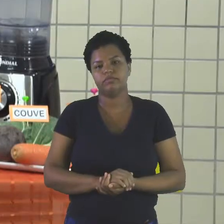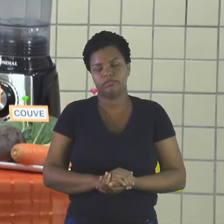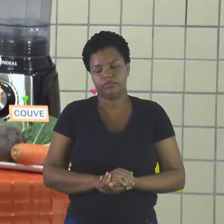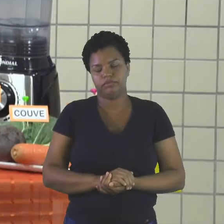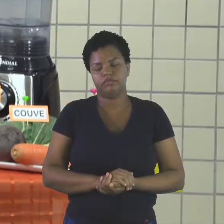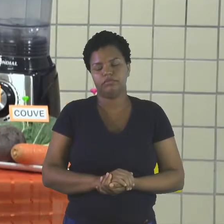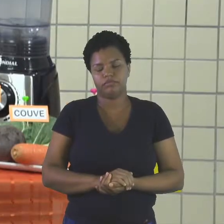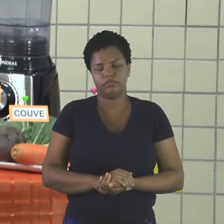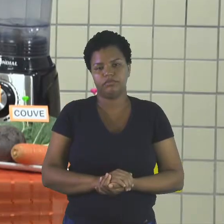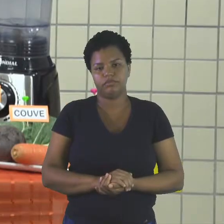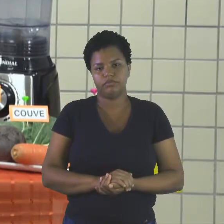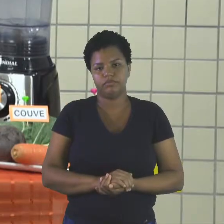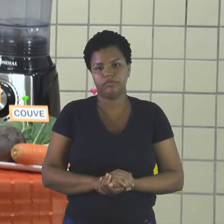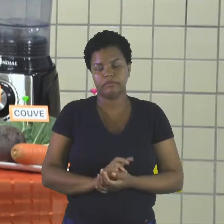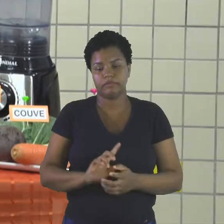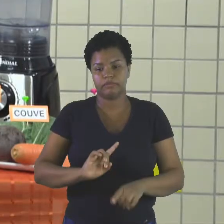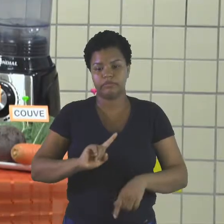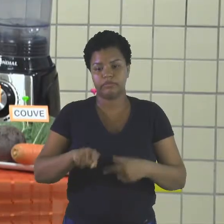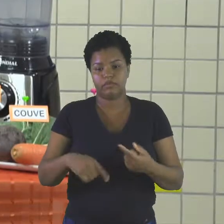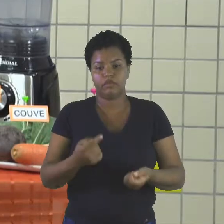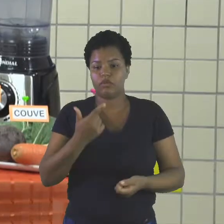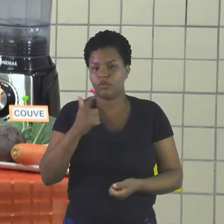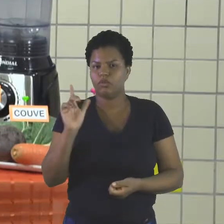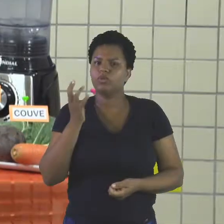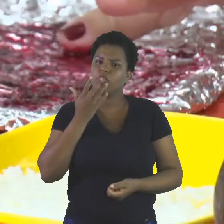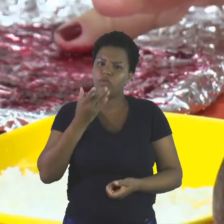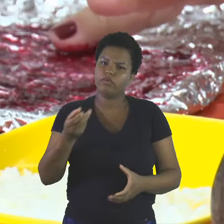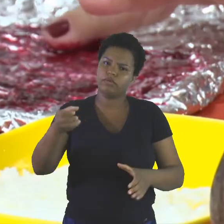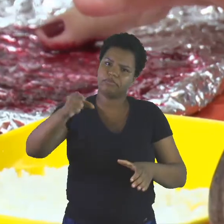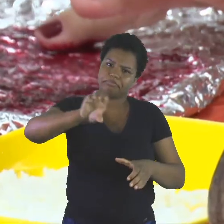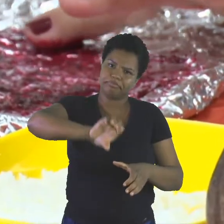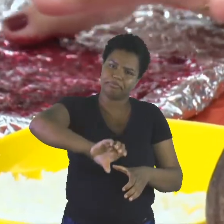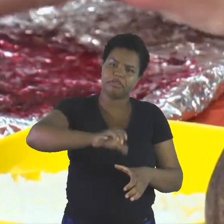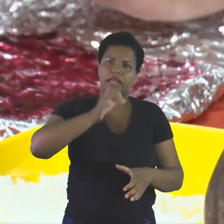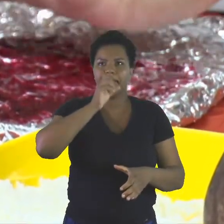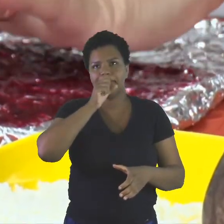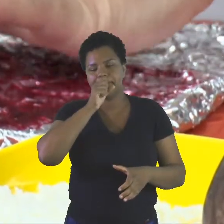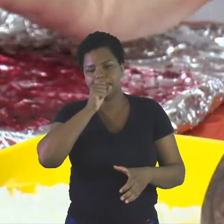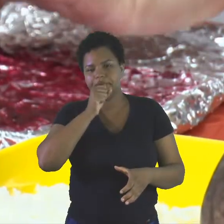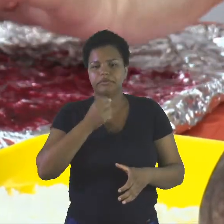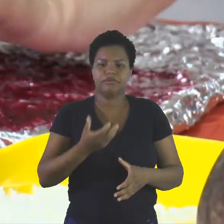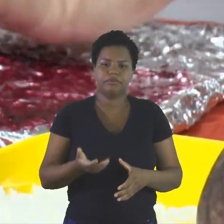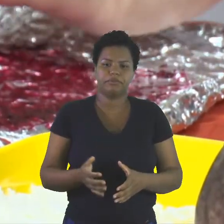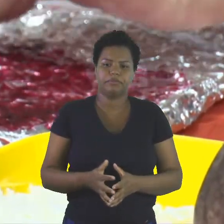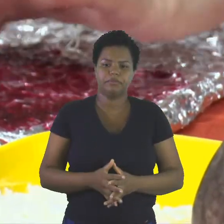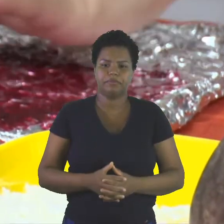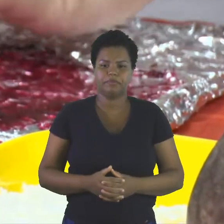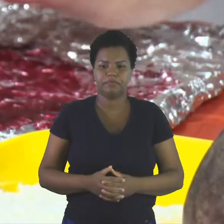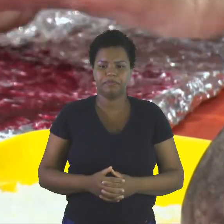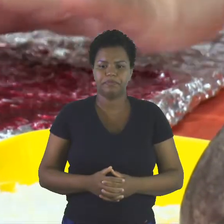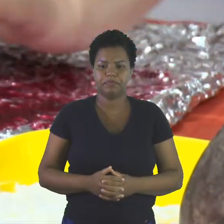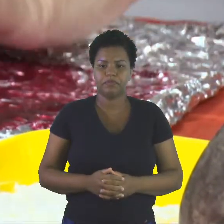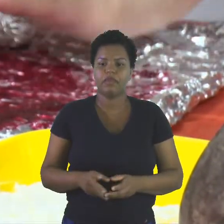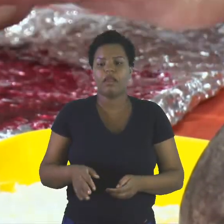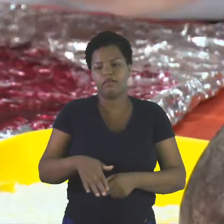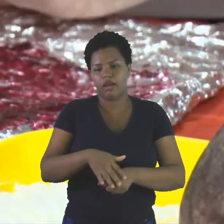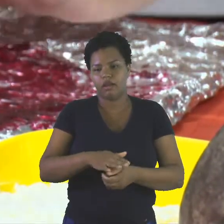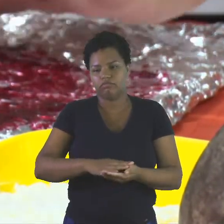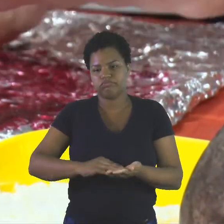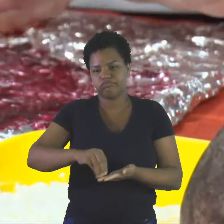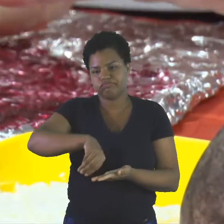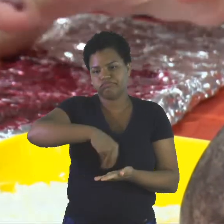e depois você pode colocar outra cor laranja e ele vai fazendo a